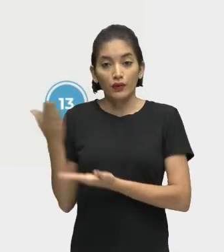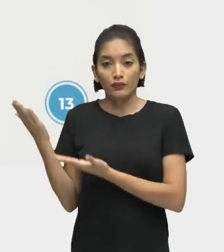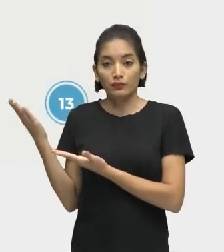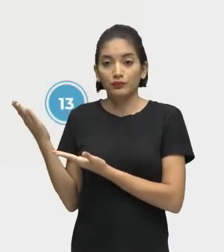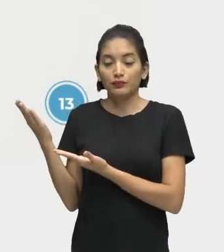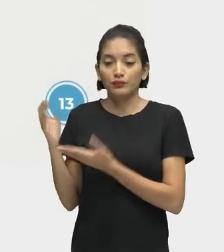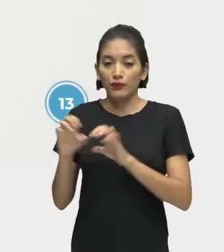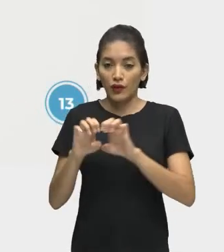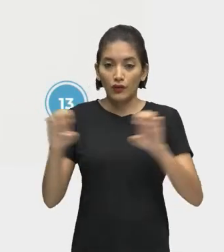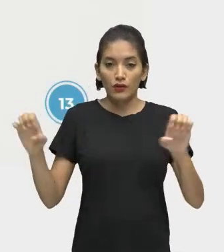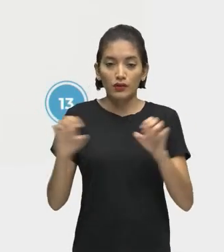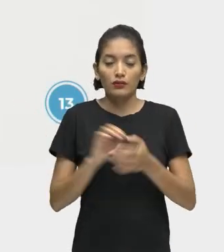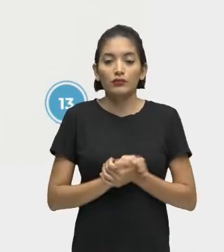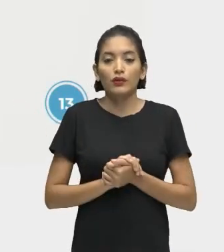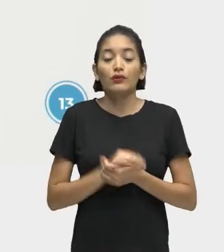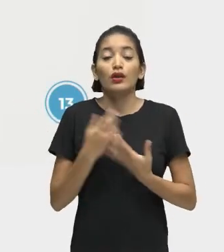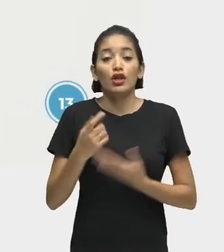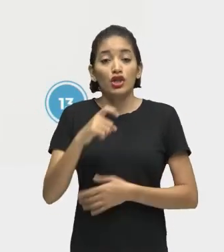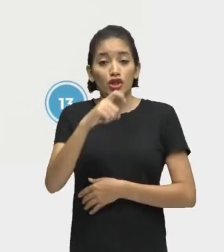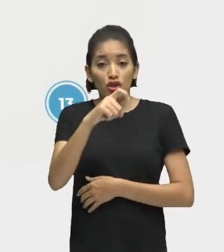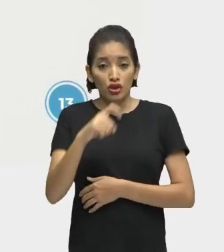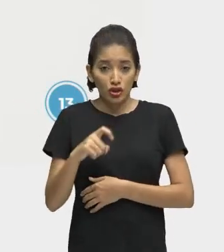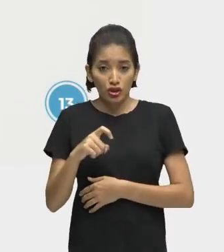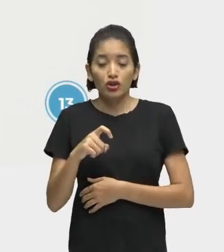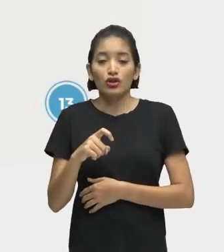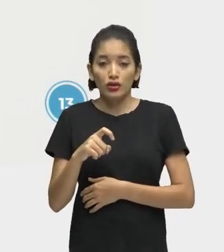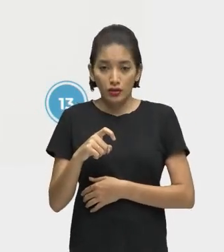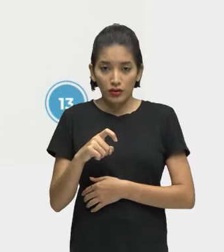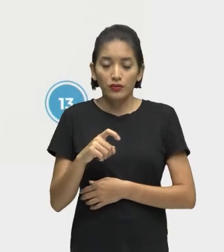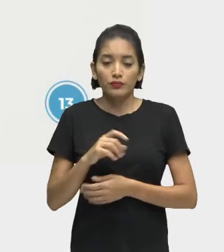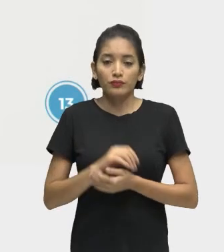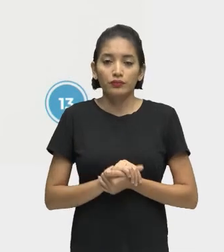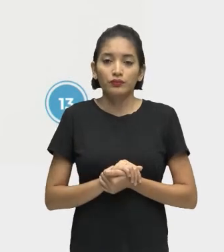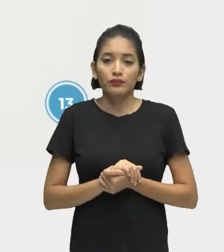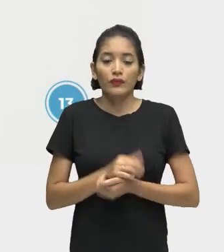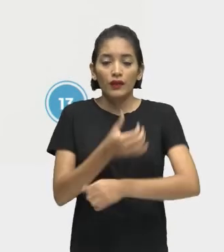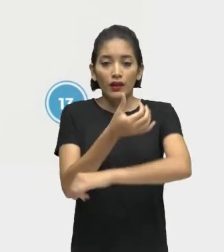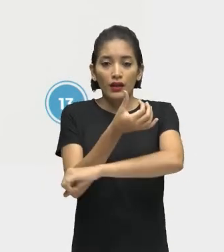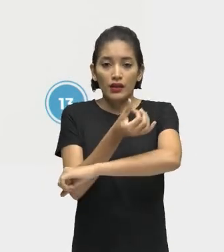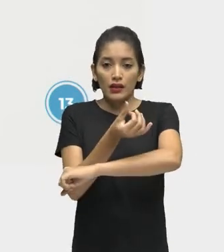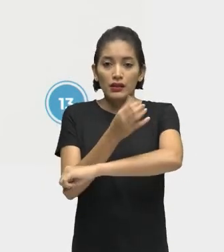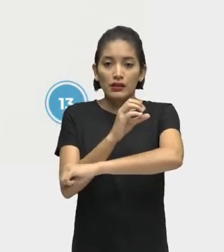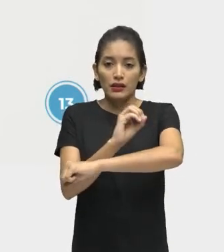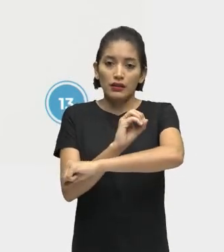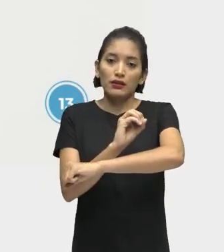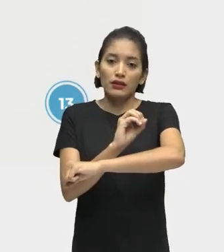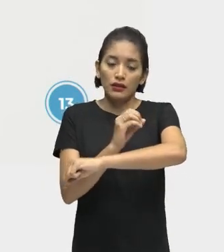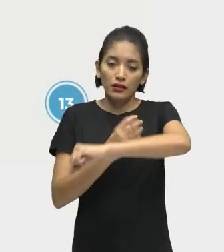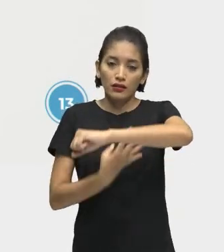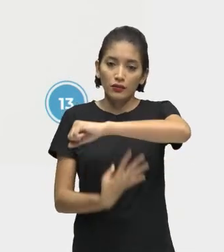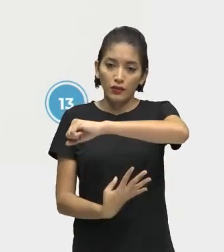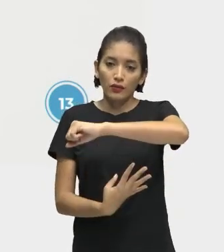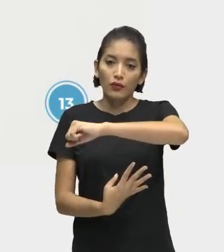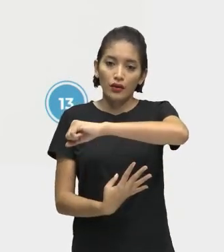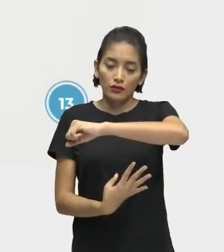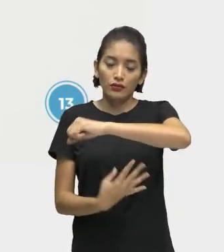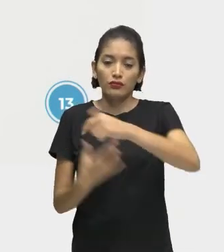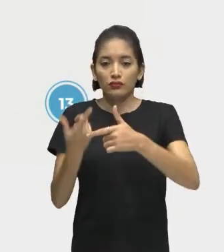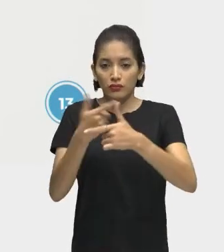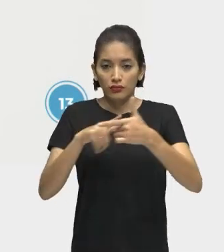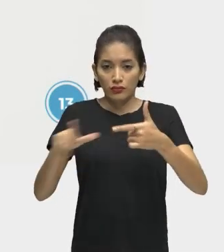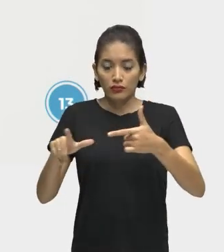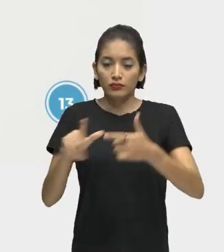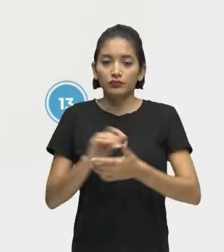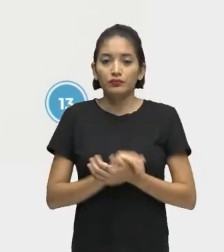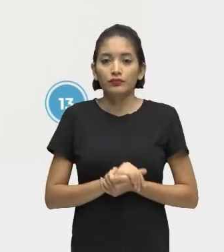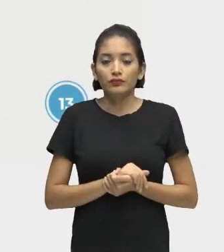né? Resolvendo, a gente passa o 4 dividindo, fica 60 dividido por 4. Essa divisão aqui